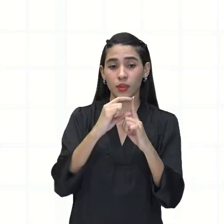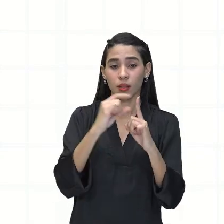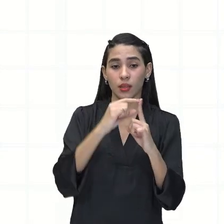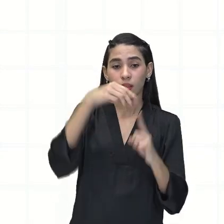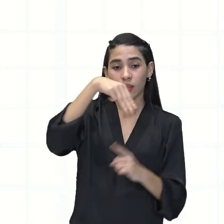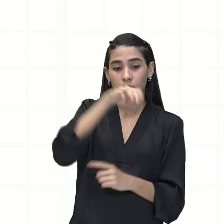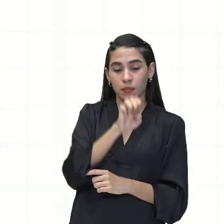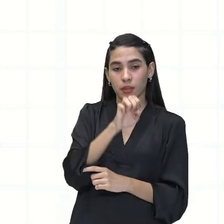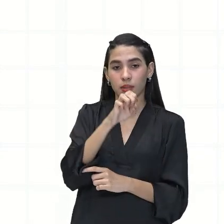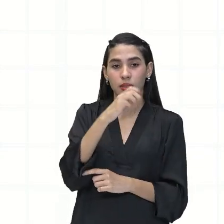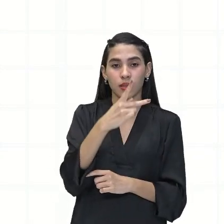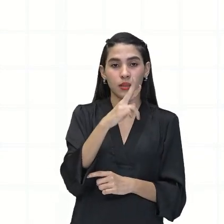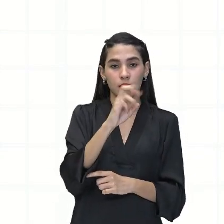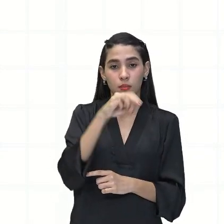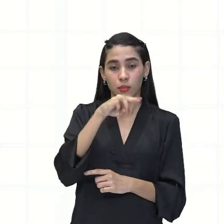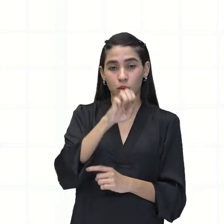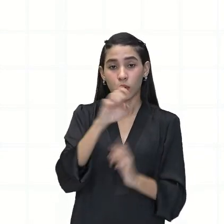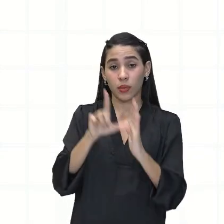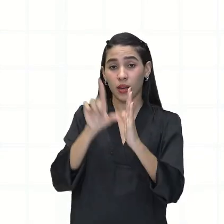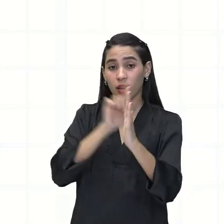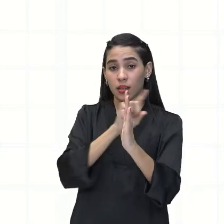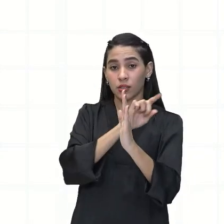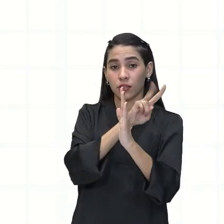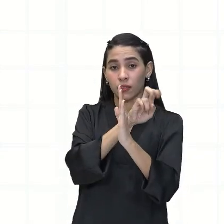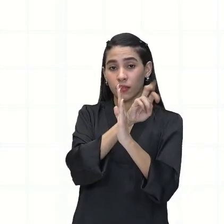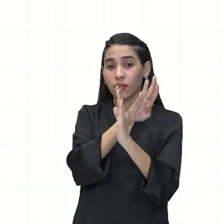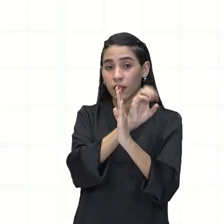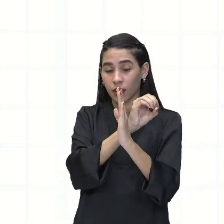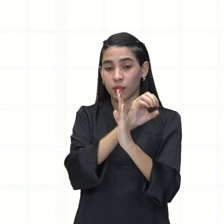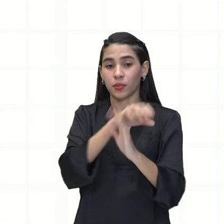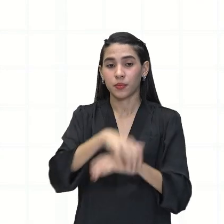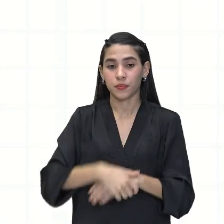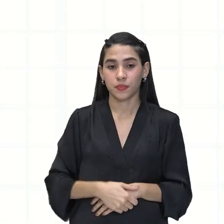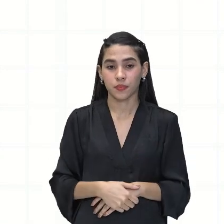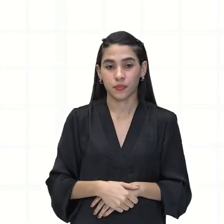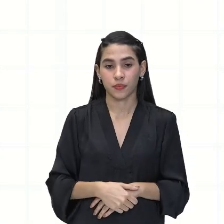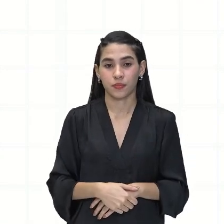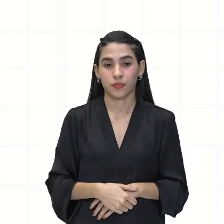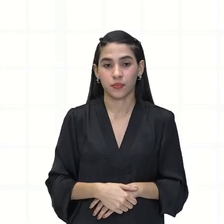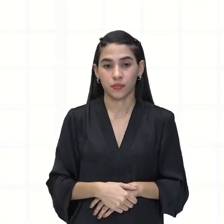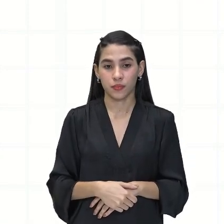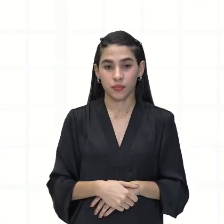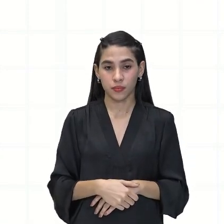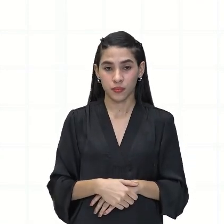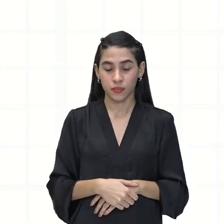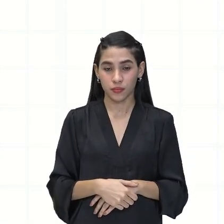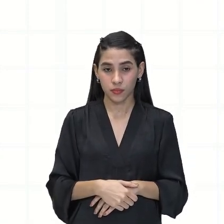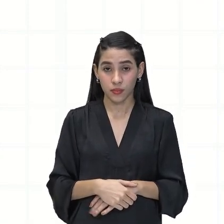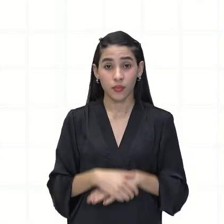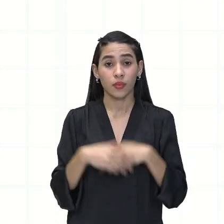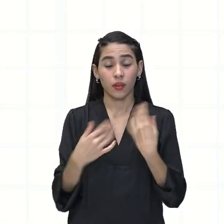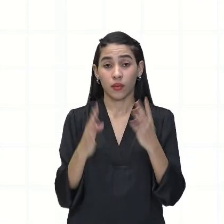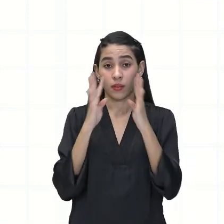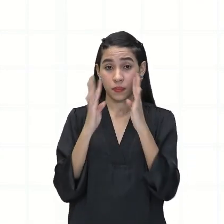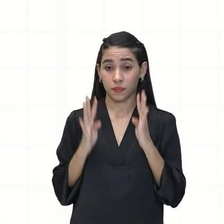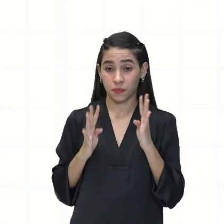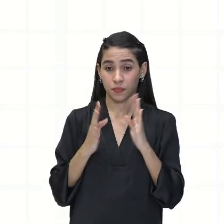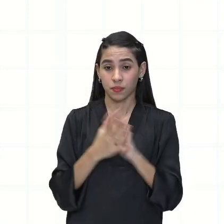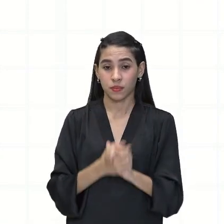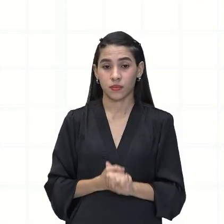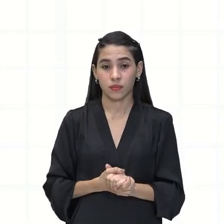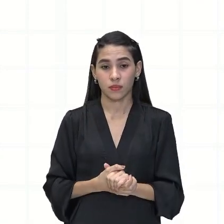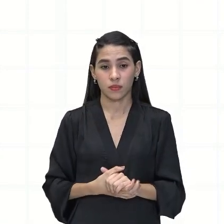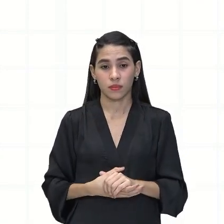vai vir antes do meu verbo, certo? Então, prestem atenção aqui,